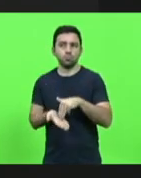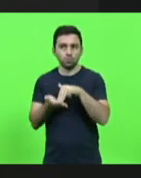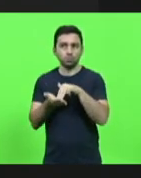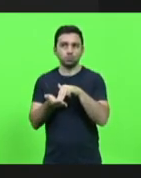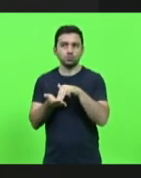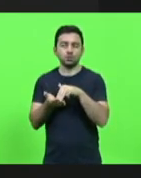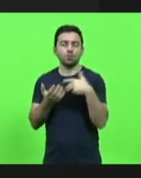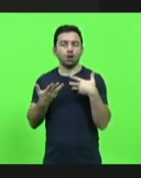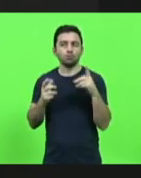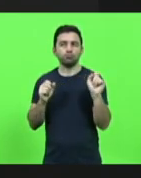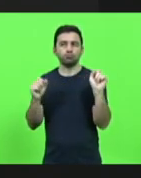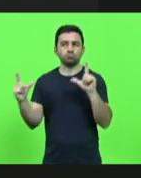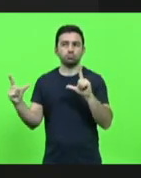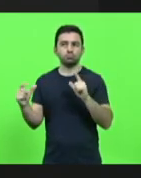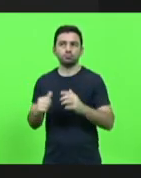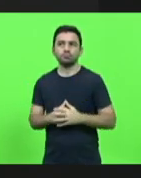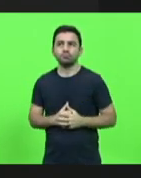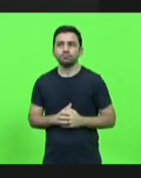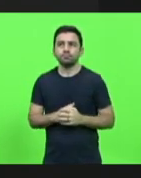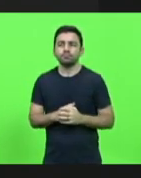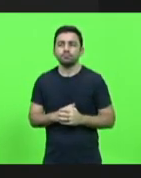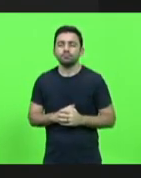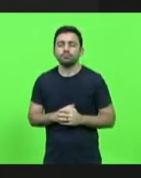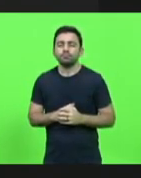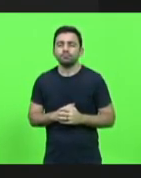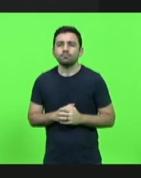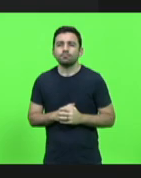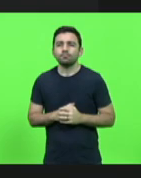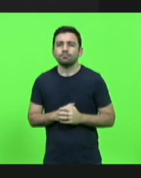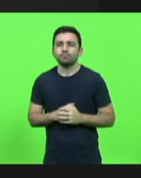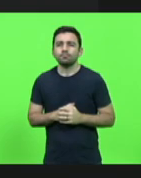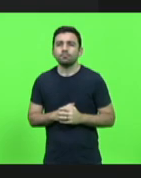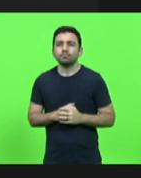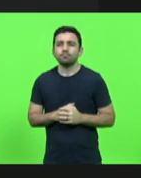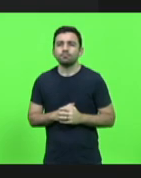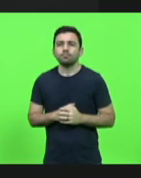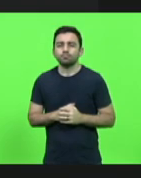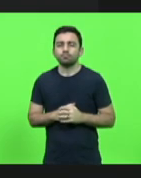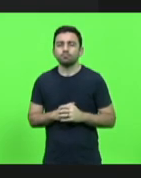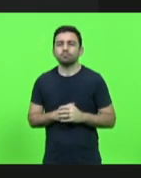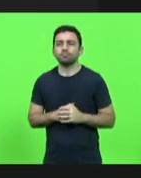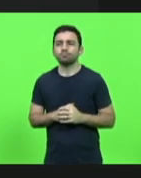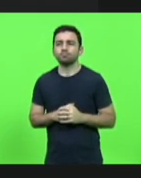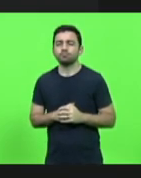no painel. Ok, será atendida a sua solicitação, deputado.